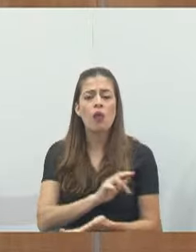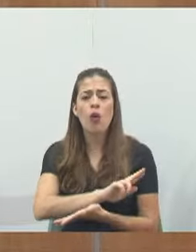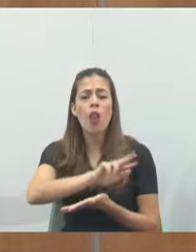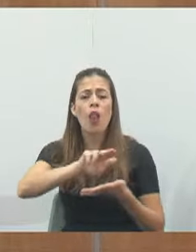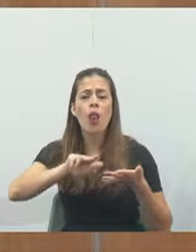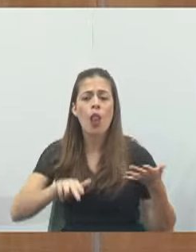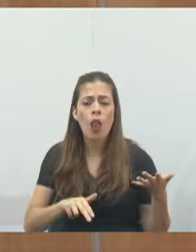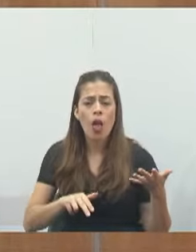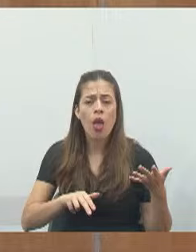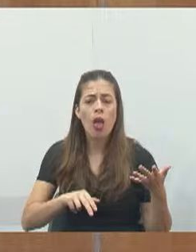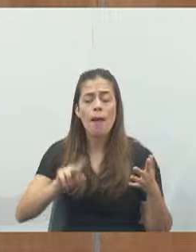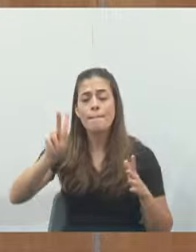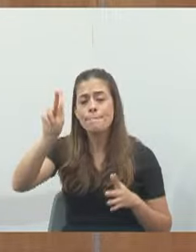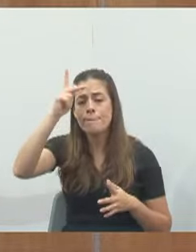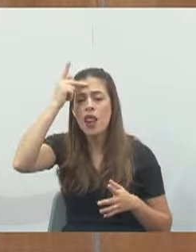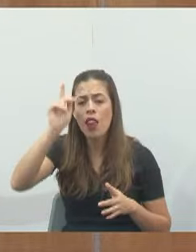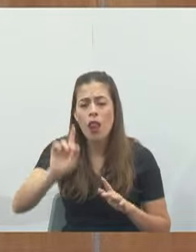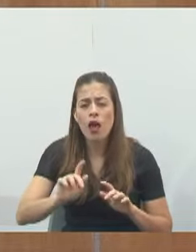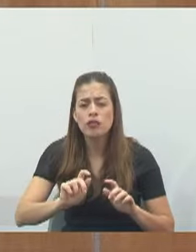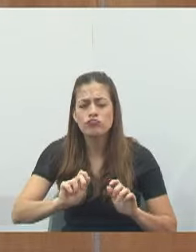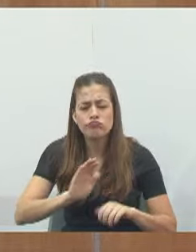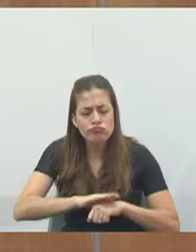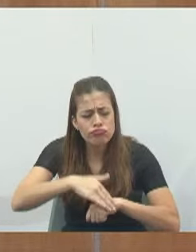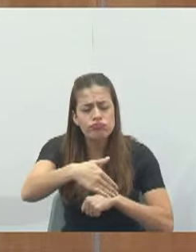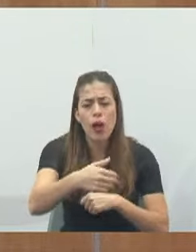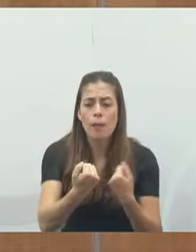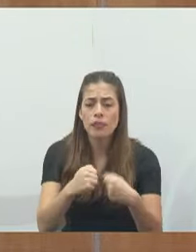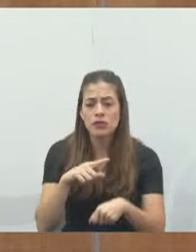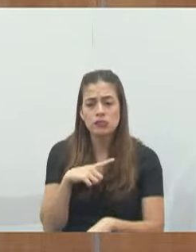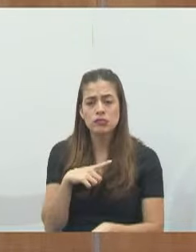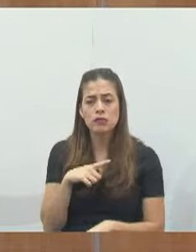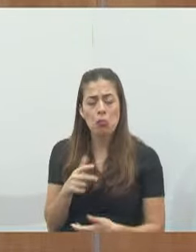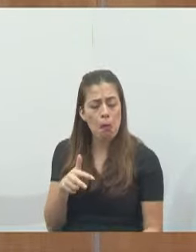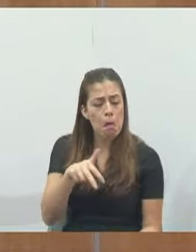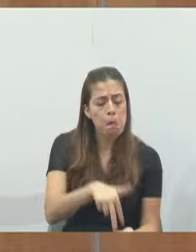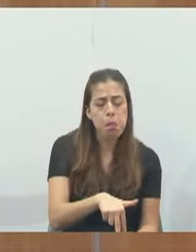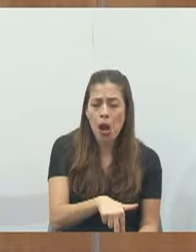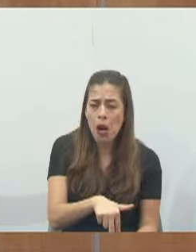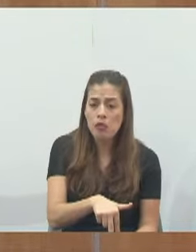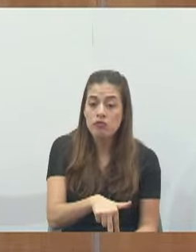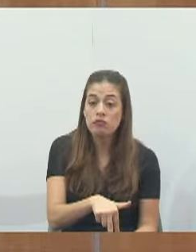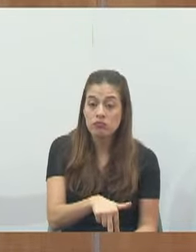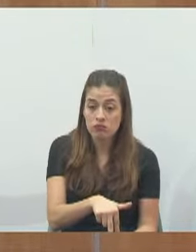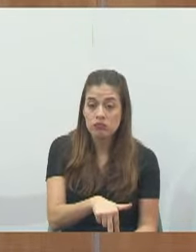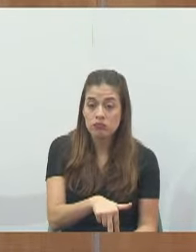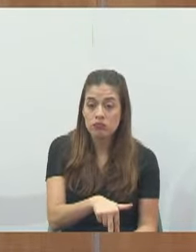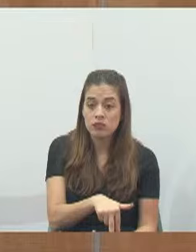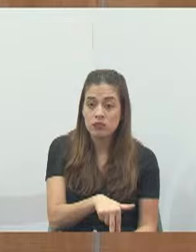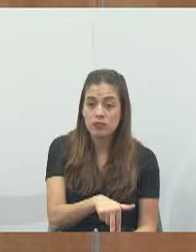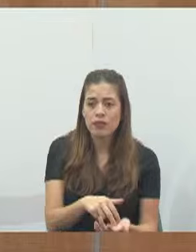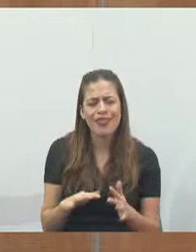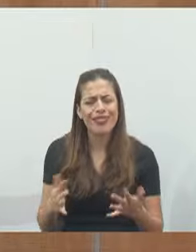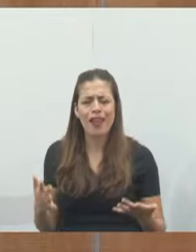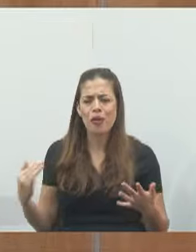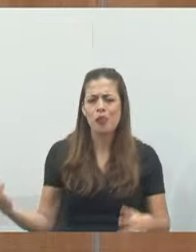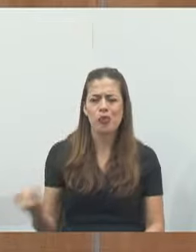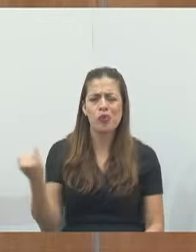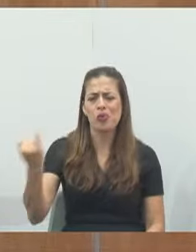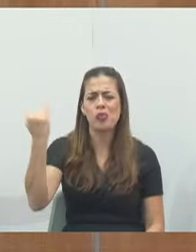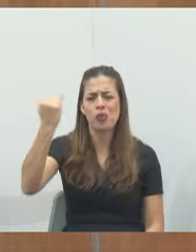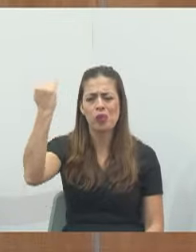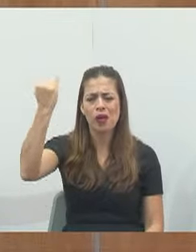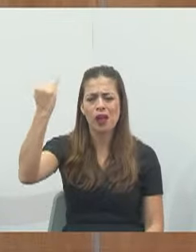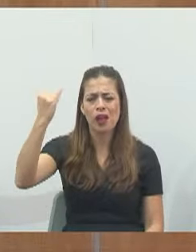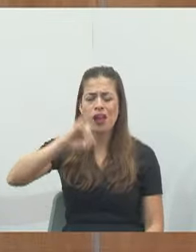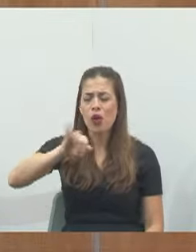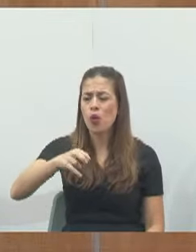competências, habilidades, as atitudes que eu preciso ter para, de fato, ocupar essa posição? Né? Então, é muito importante isso. Então,